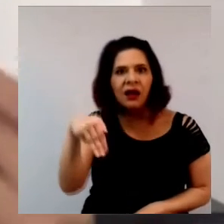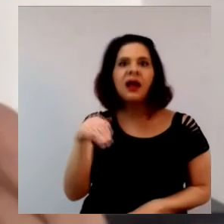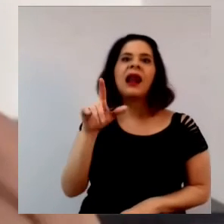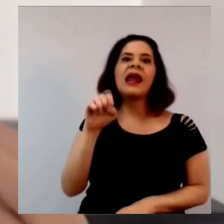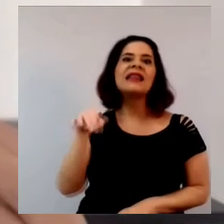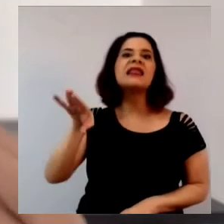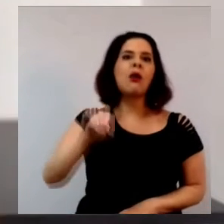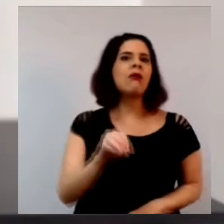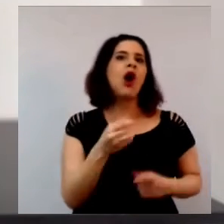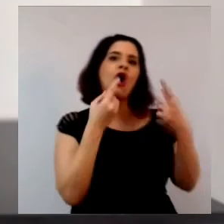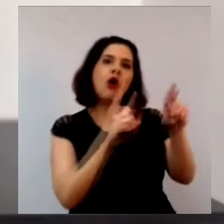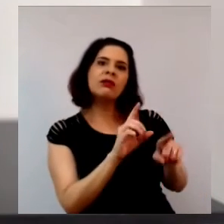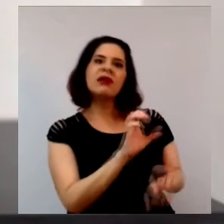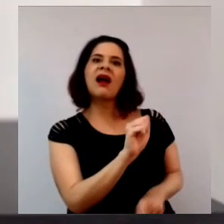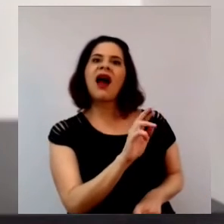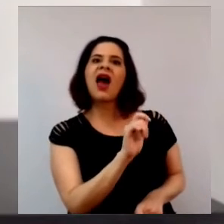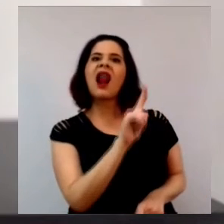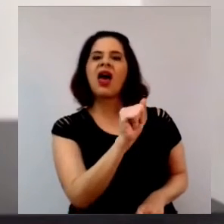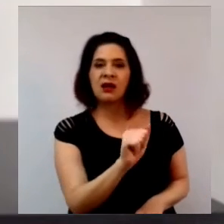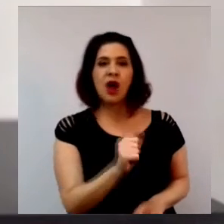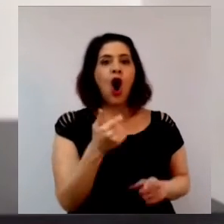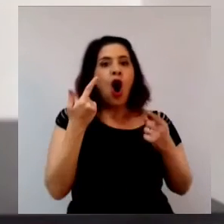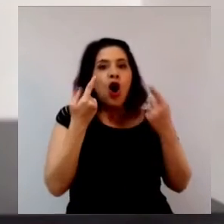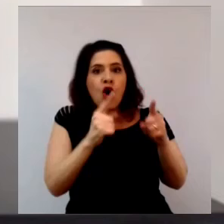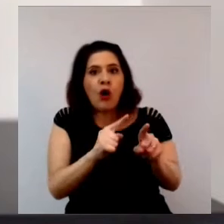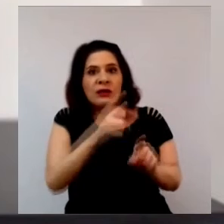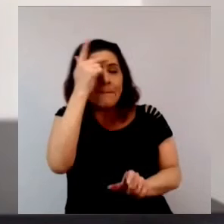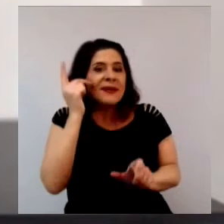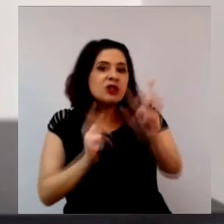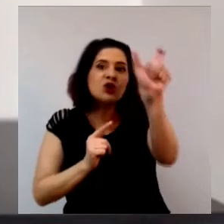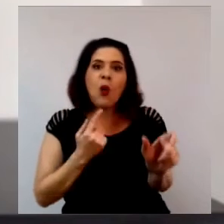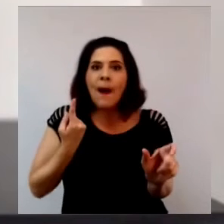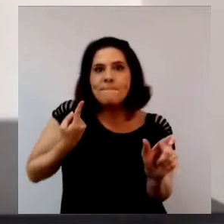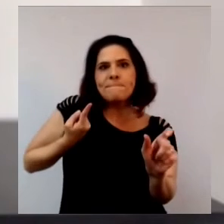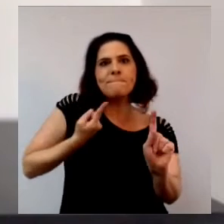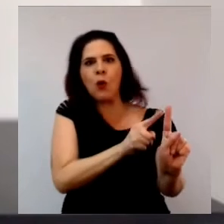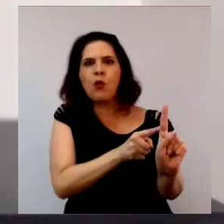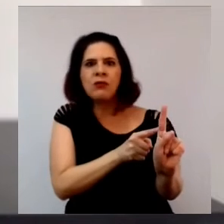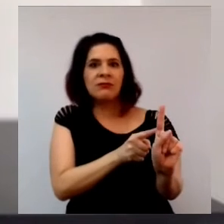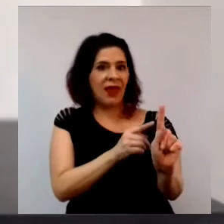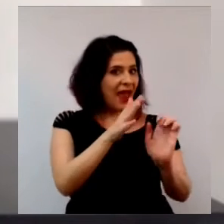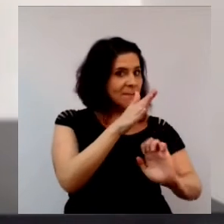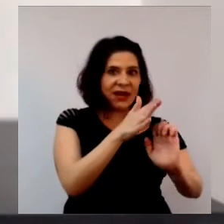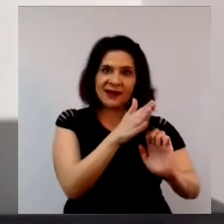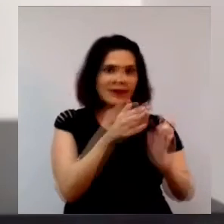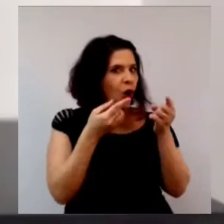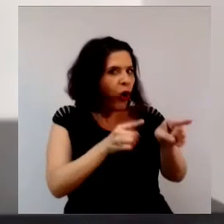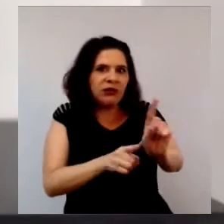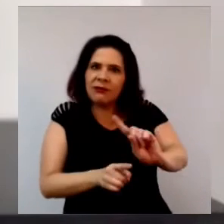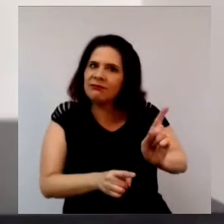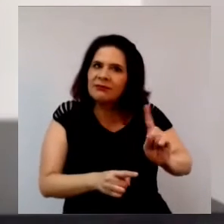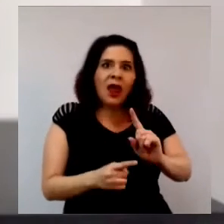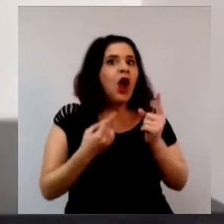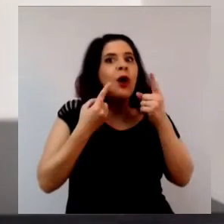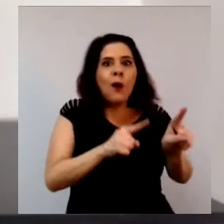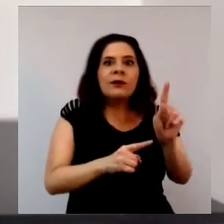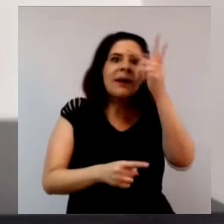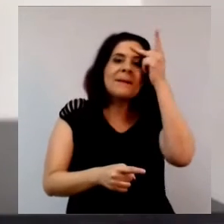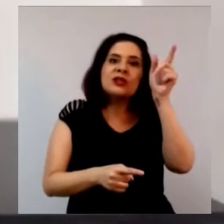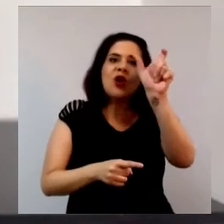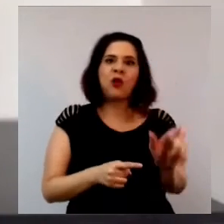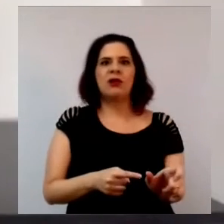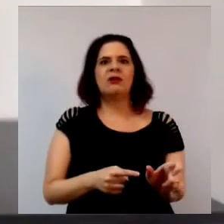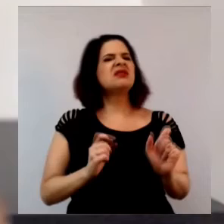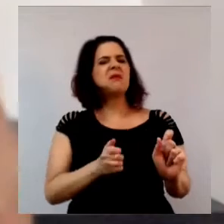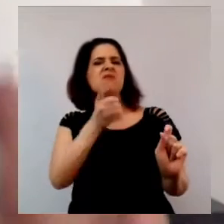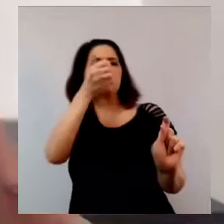de desumanizar, usando uma arma muito poderosa que é usada na internet, que é o escracho, né? E o escracho muitas vezes